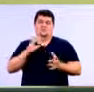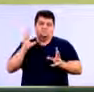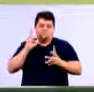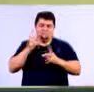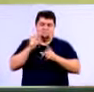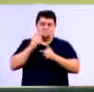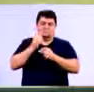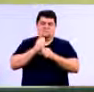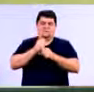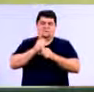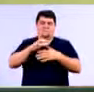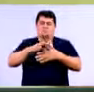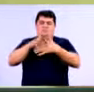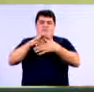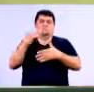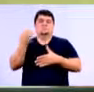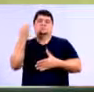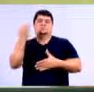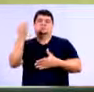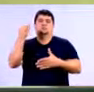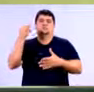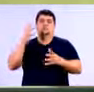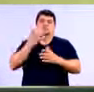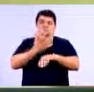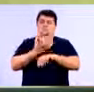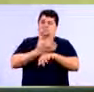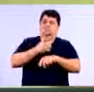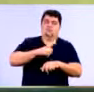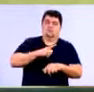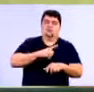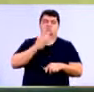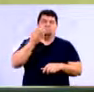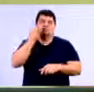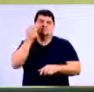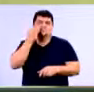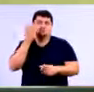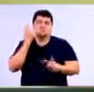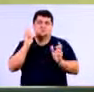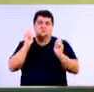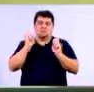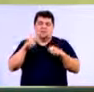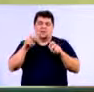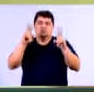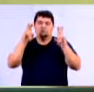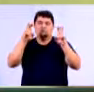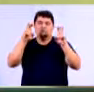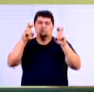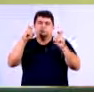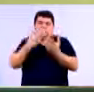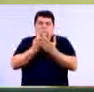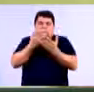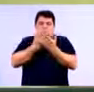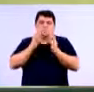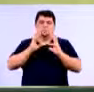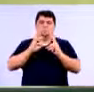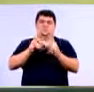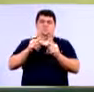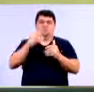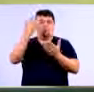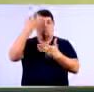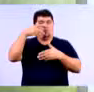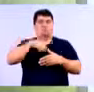todos os pontos principais da nossa disciplina e tentando também abordar todos os tópicos que vão aparecer aí na nossa